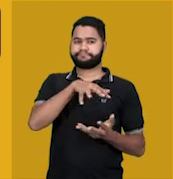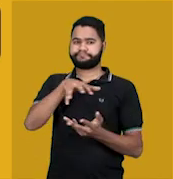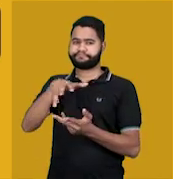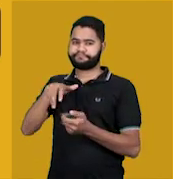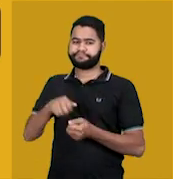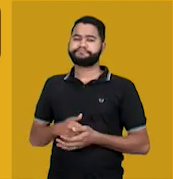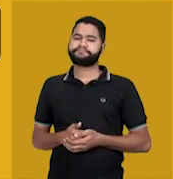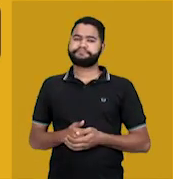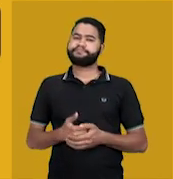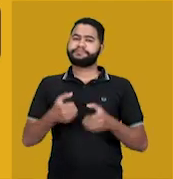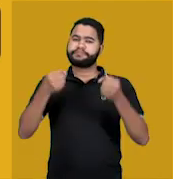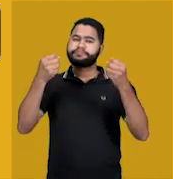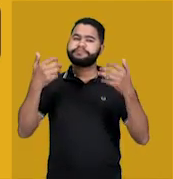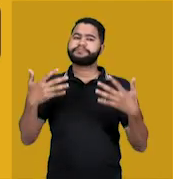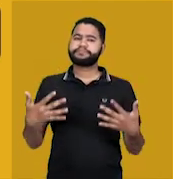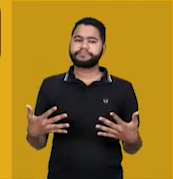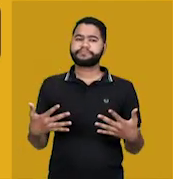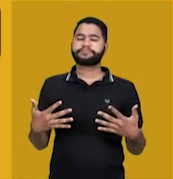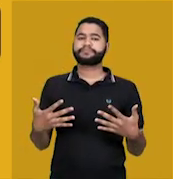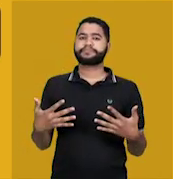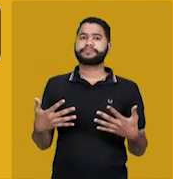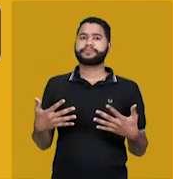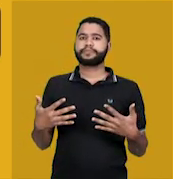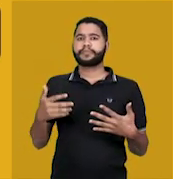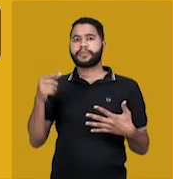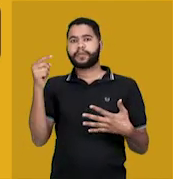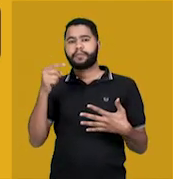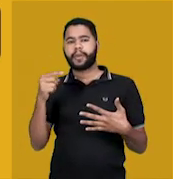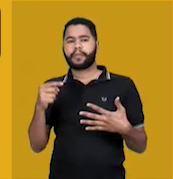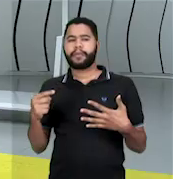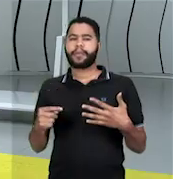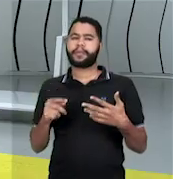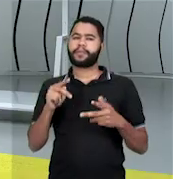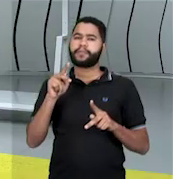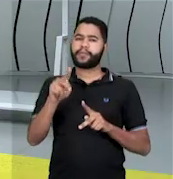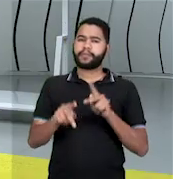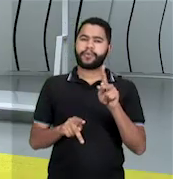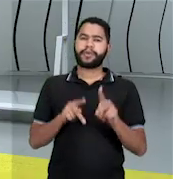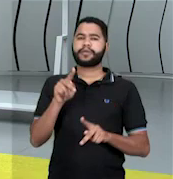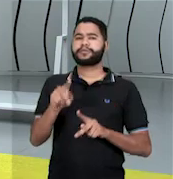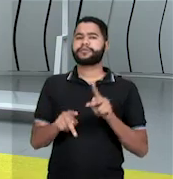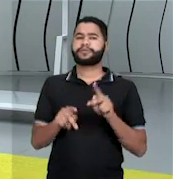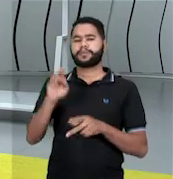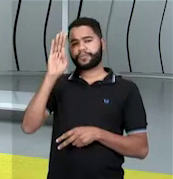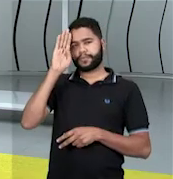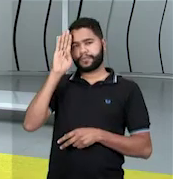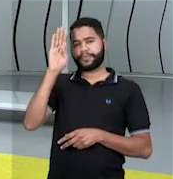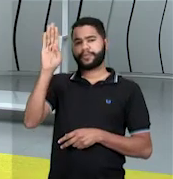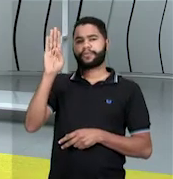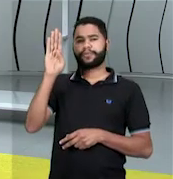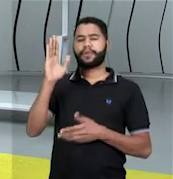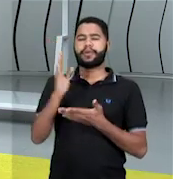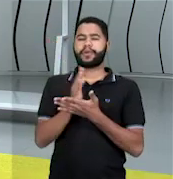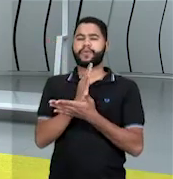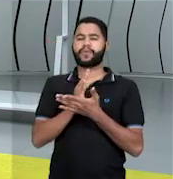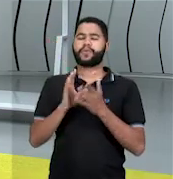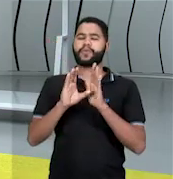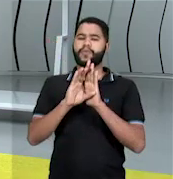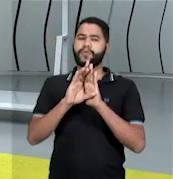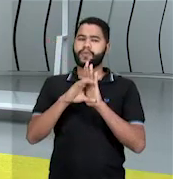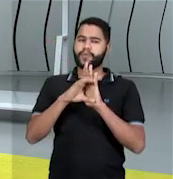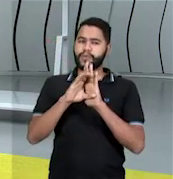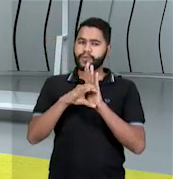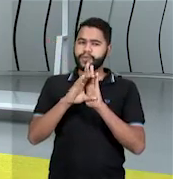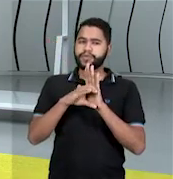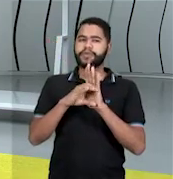nós vamos falar um pouco aí dessa dinâmica da população, principalmente aqui abordar alguns principais conceitos para a